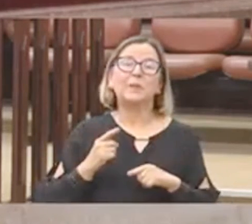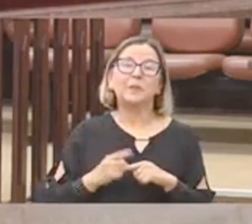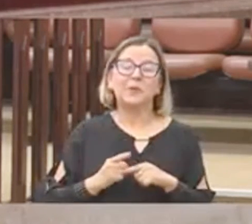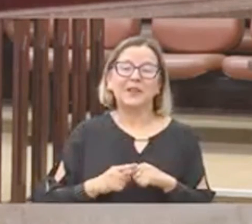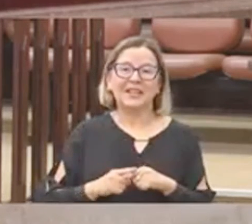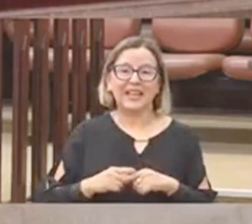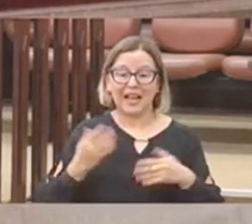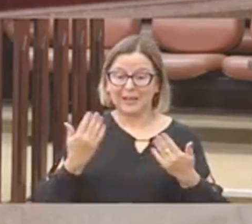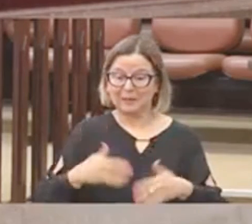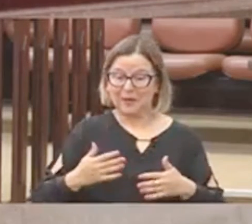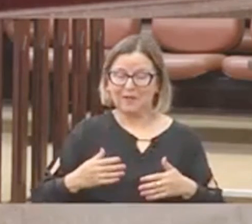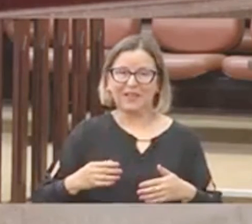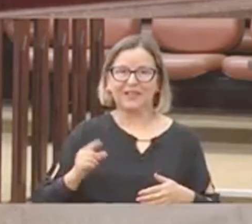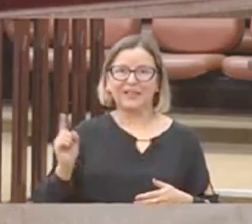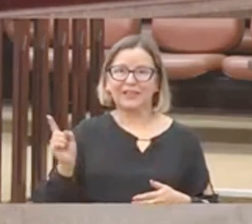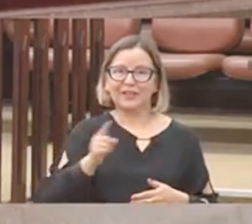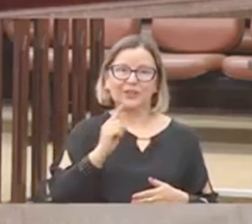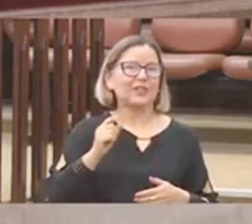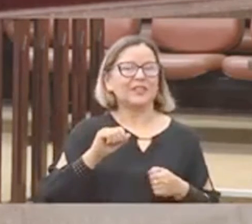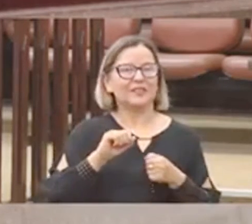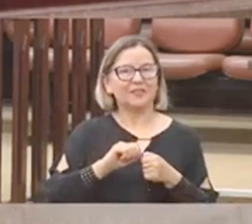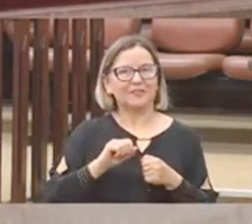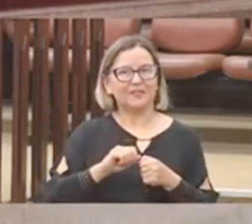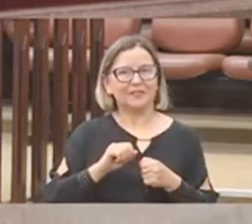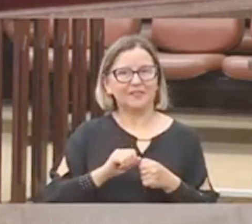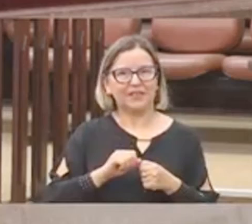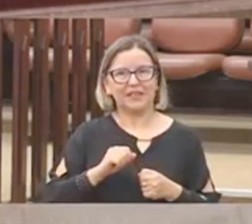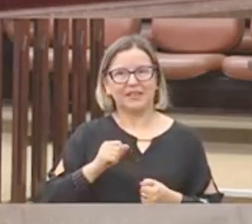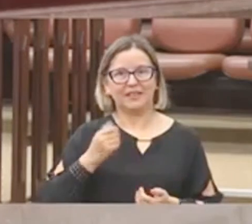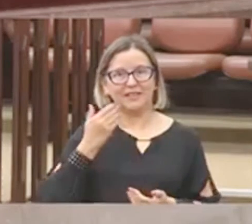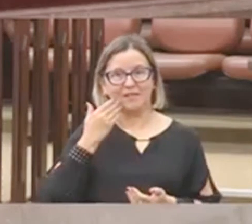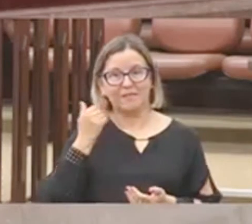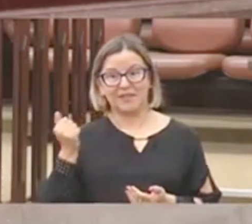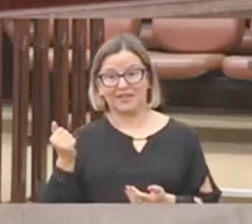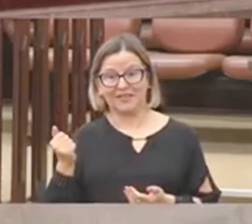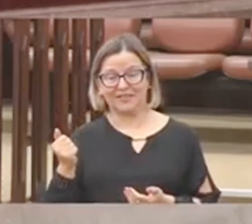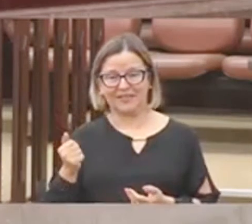em paciência, confiança e caráter.